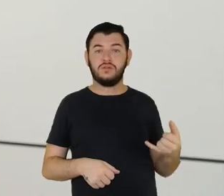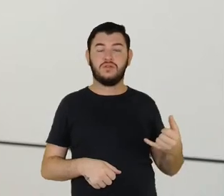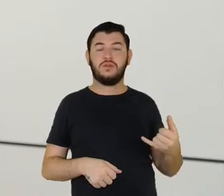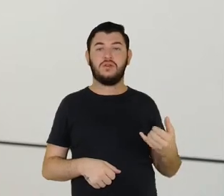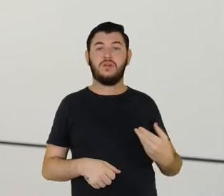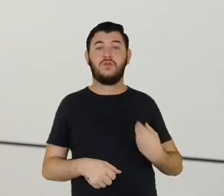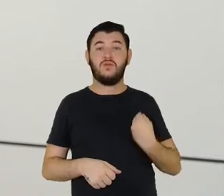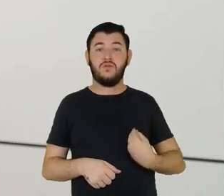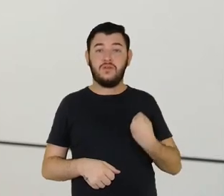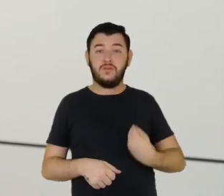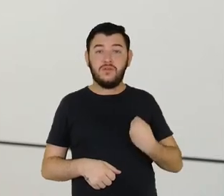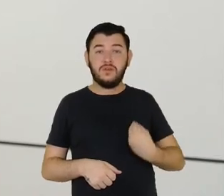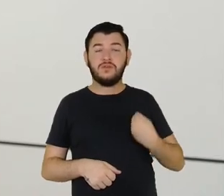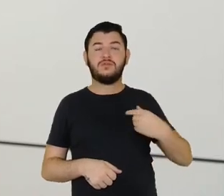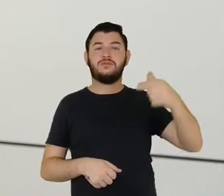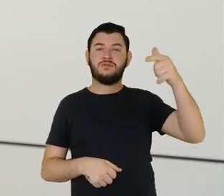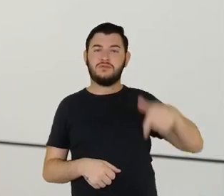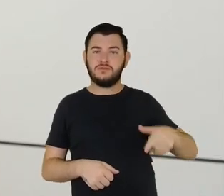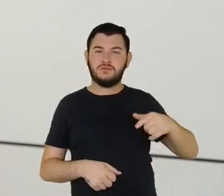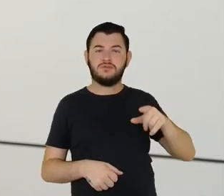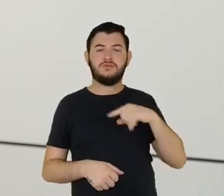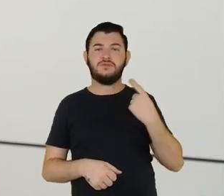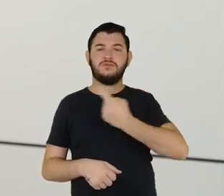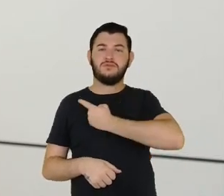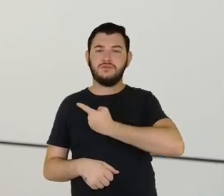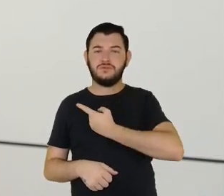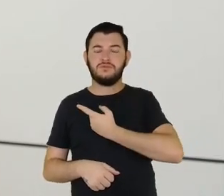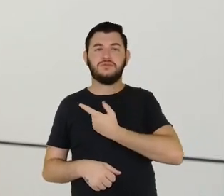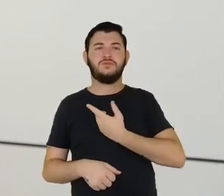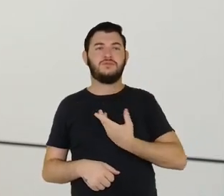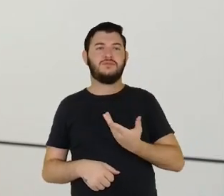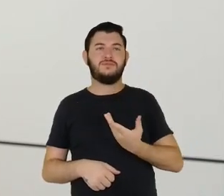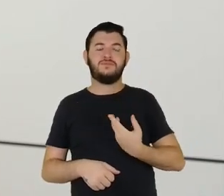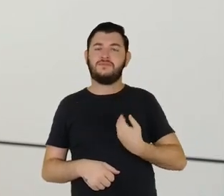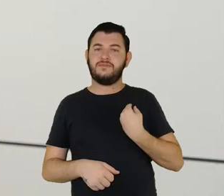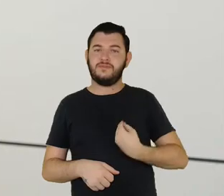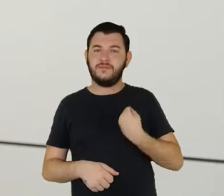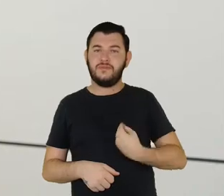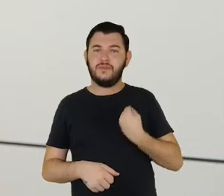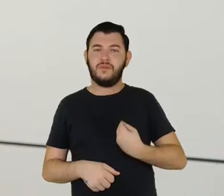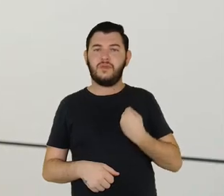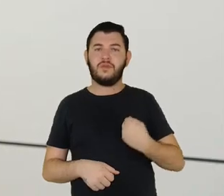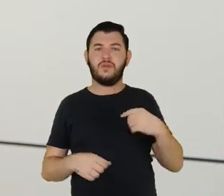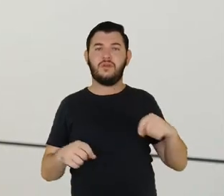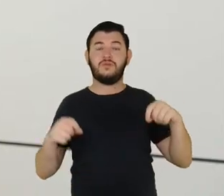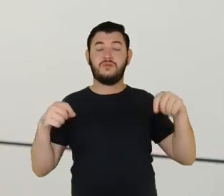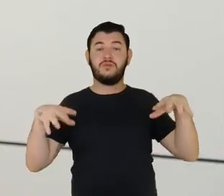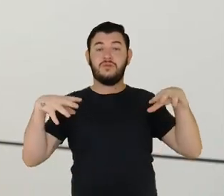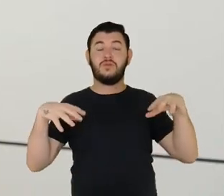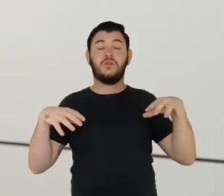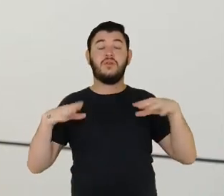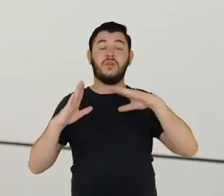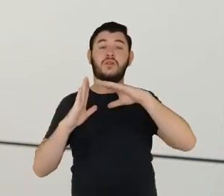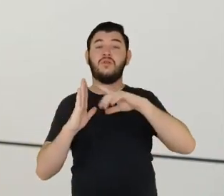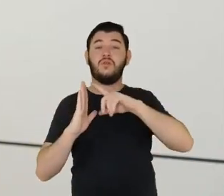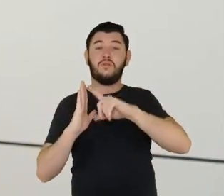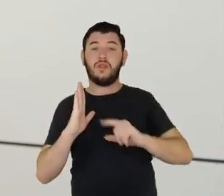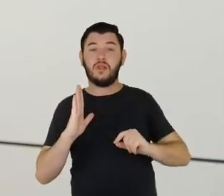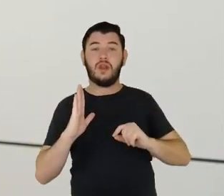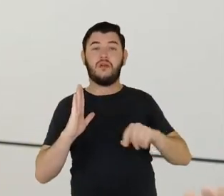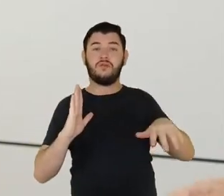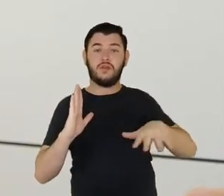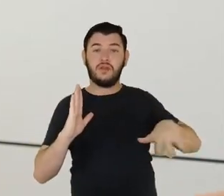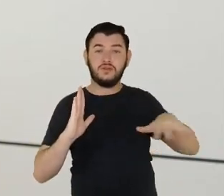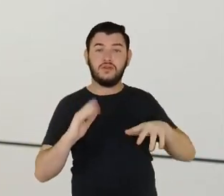no Palácio e na Praça, tem a ver com essa... Parece que é um resgate, né? O Lula começou